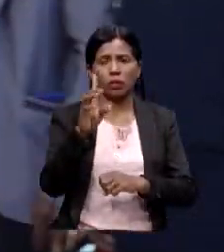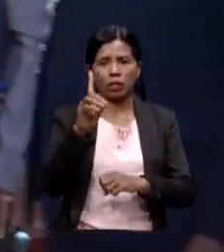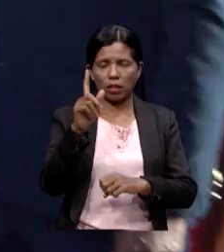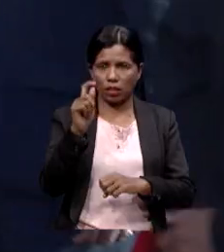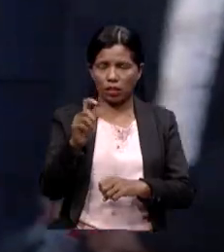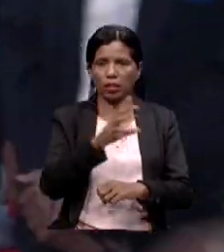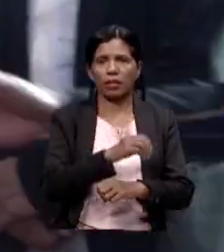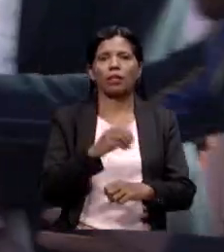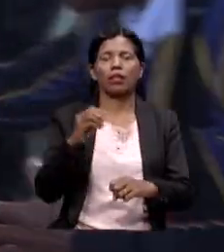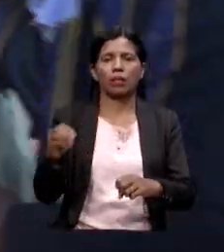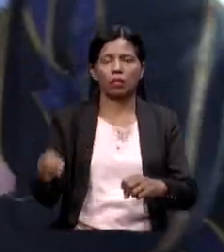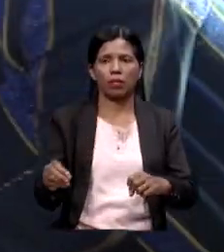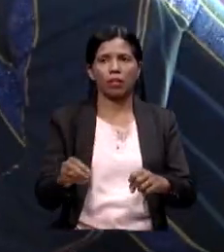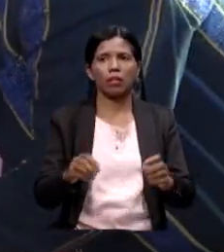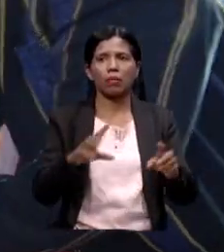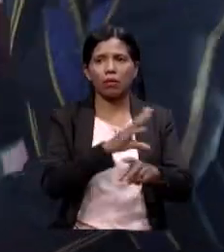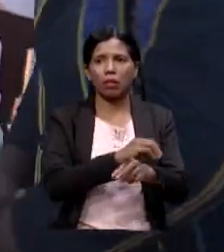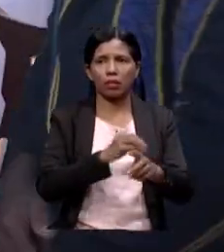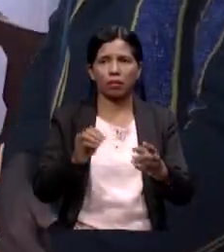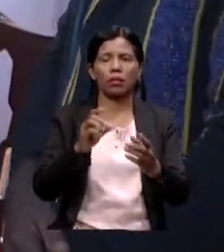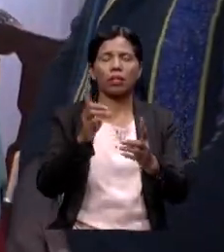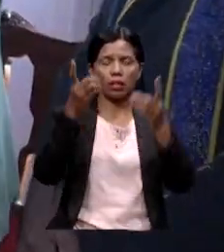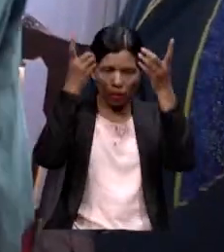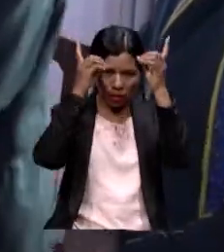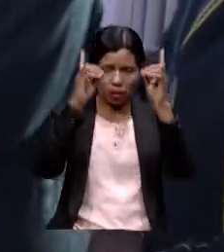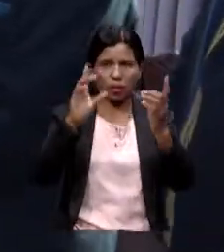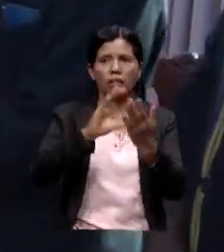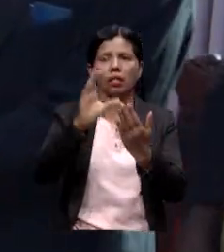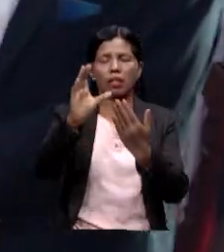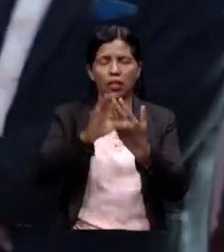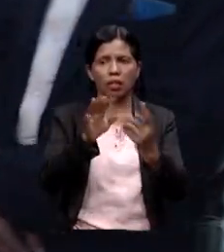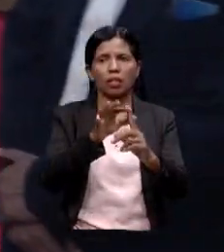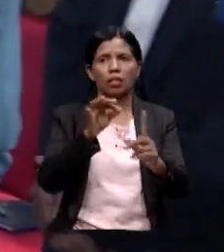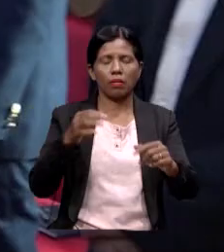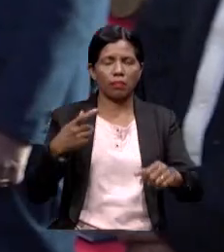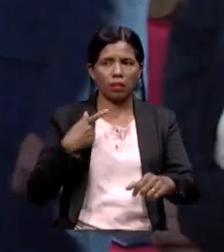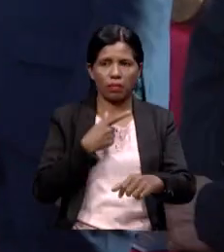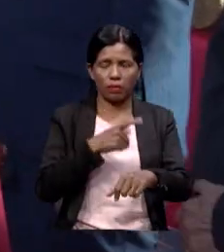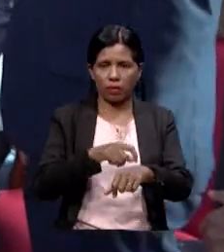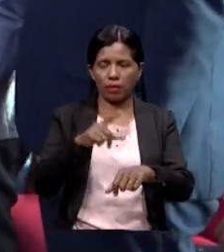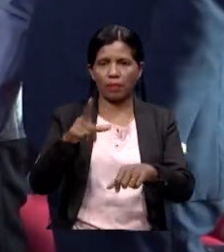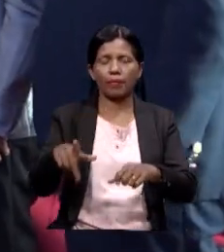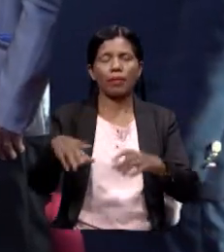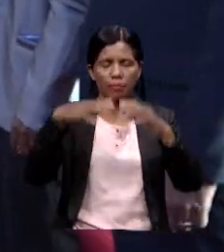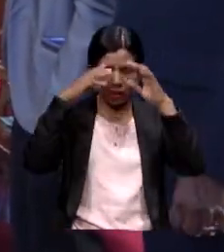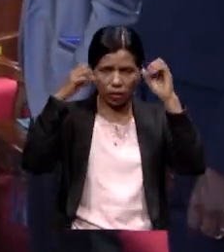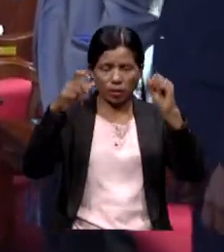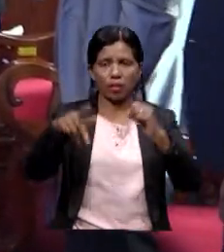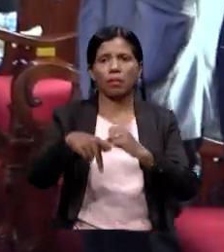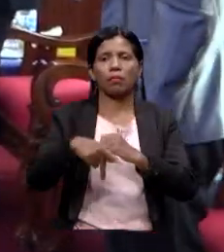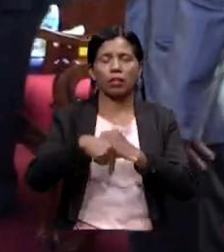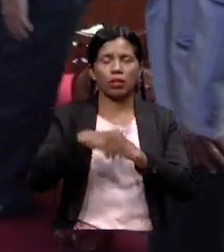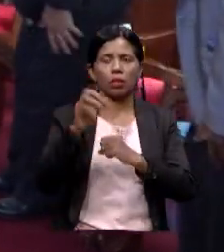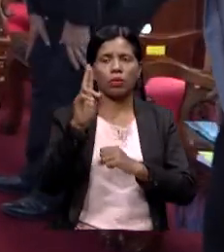Desenvolvimento Democrático, molok decreta calendário ba eleição parlamentar. Presidente partido UDT, Francisco David Xavier